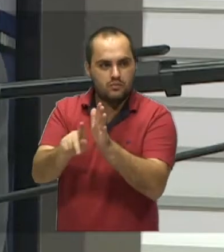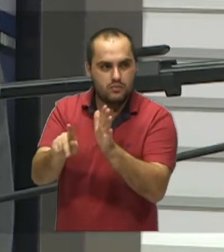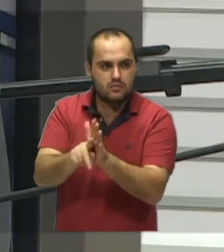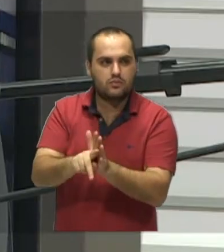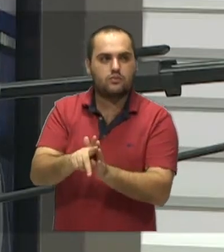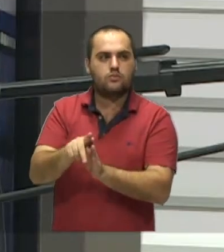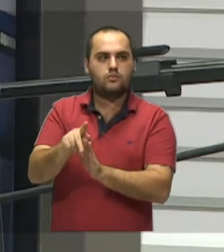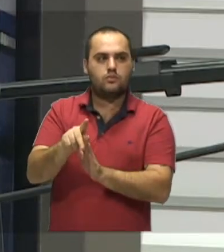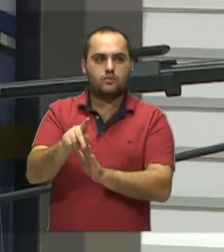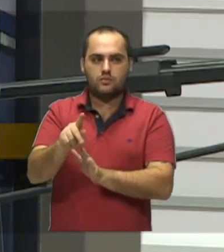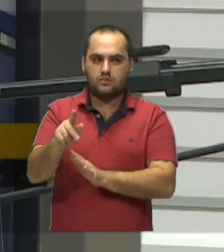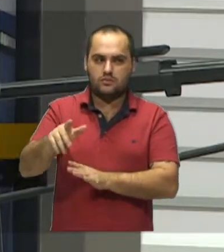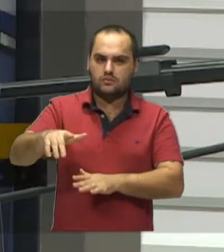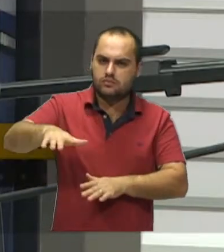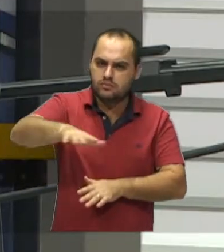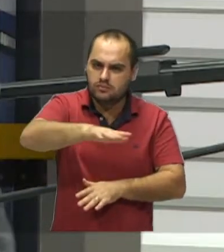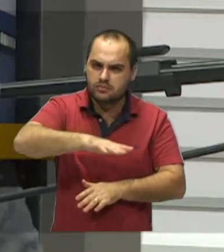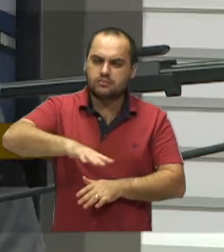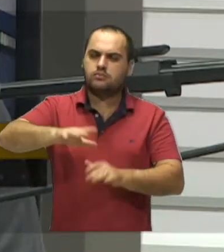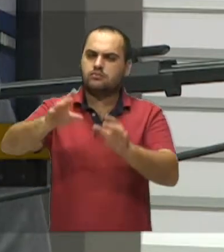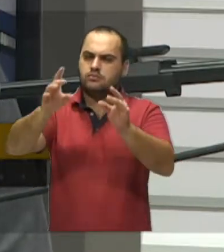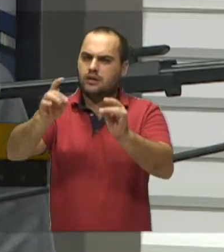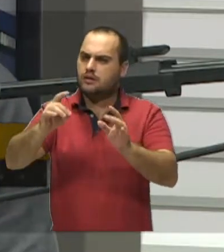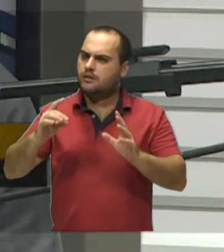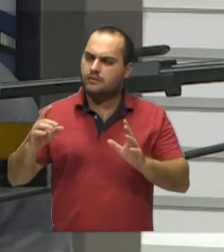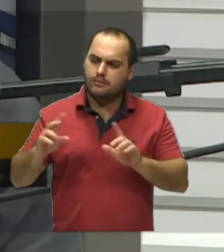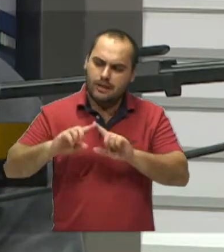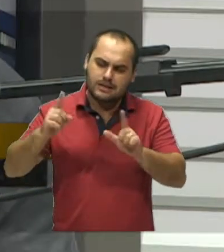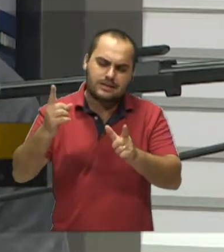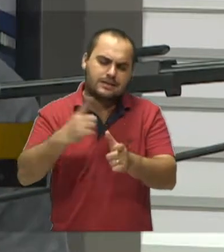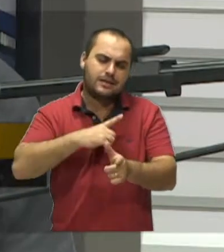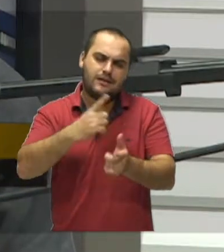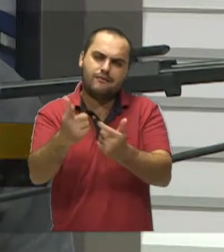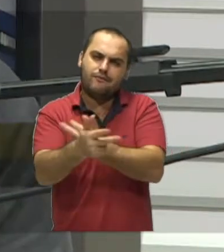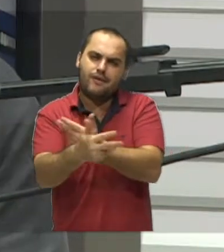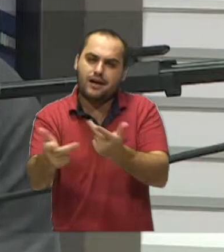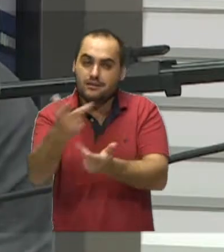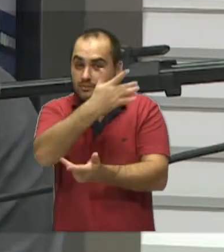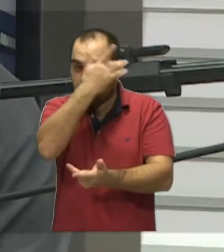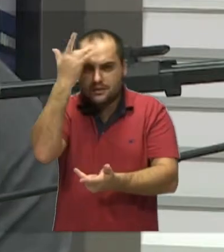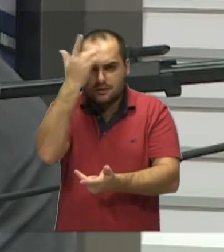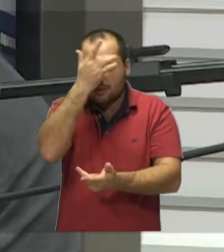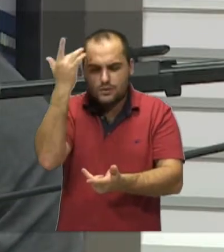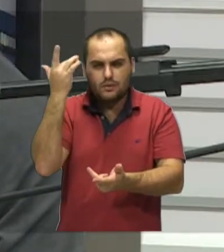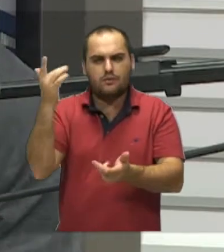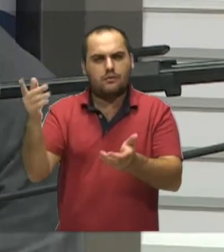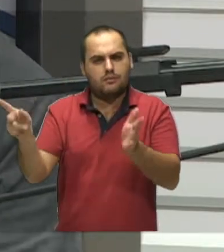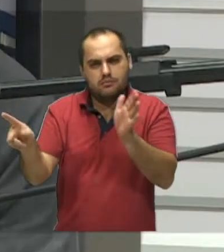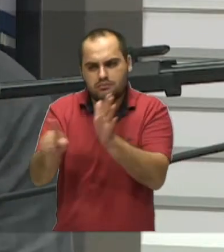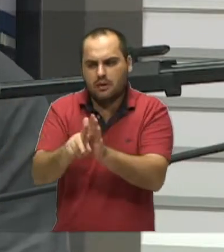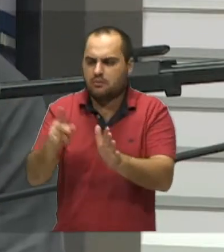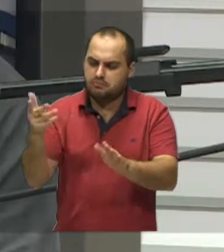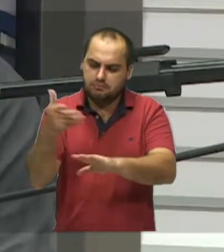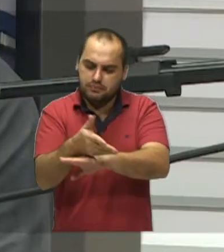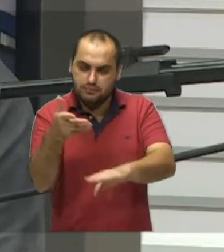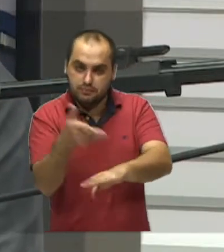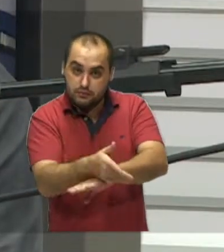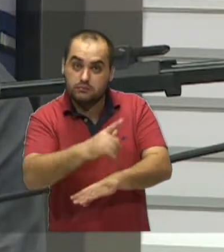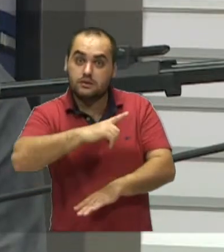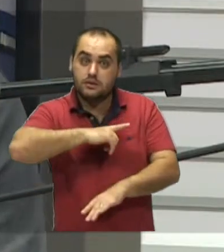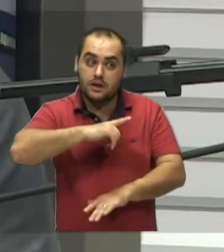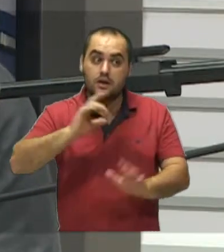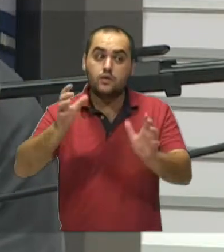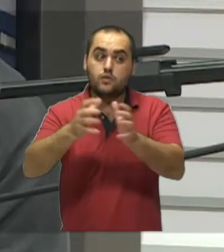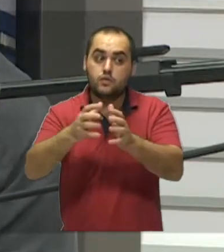que mora aqui em Itajaí, mas compõe aí com pessoas do Brasil todo, teve uma música inclusive composta com a galera do Rapa, tem um trabalho muito legal